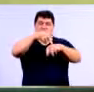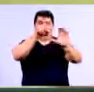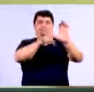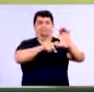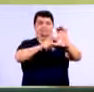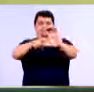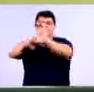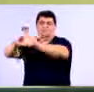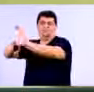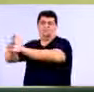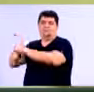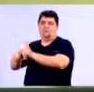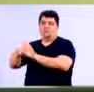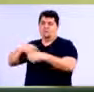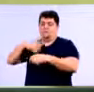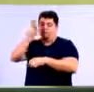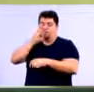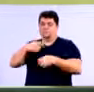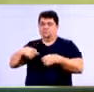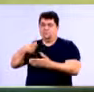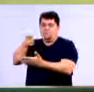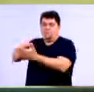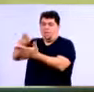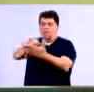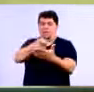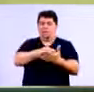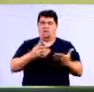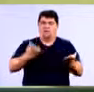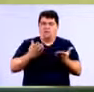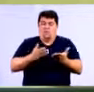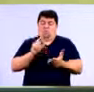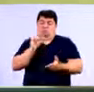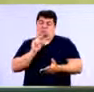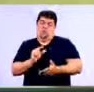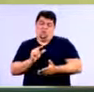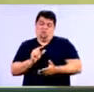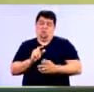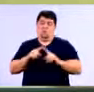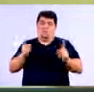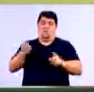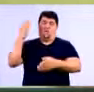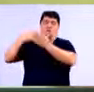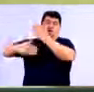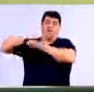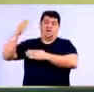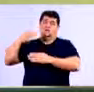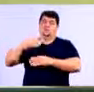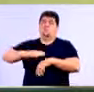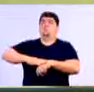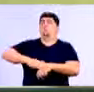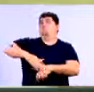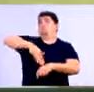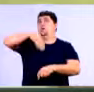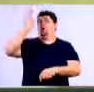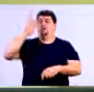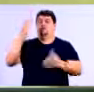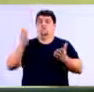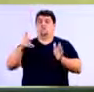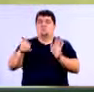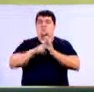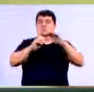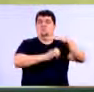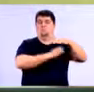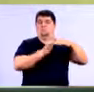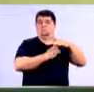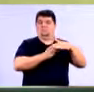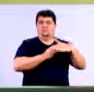já foi sanado. No presente, a gente não tem praticamente dívida externa, nossa dívida externa é muito pequena e ela está principalmente na mão das empresas. Hoje em dia, a dívida